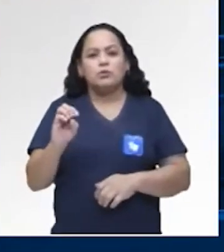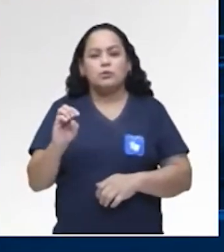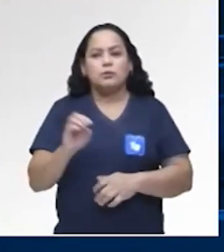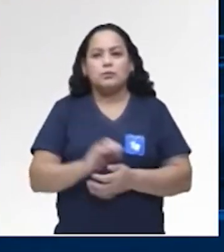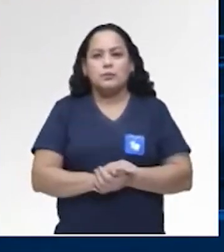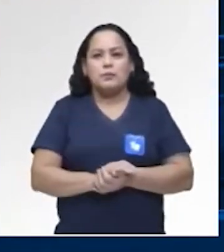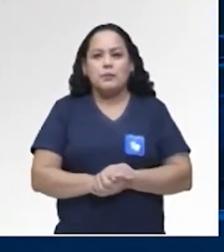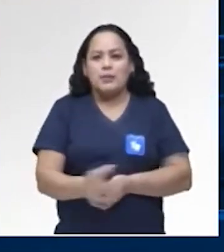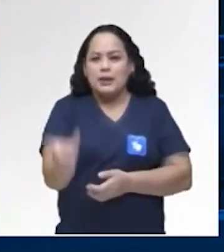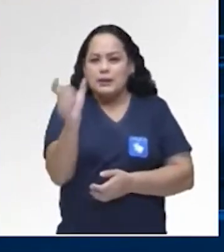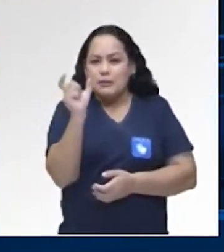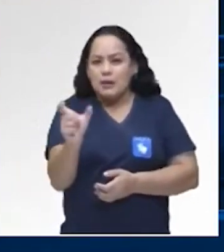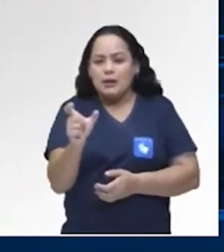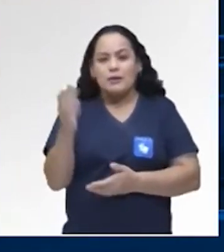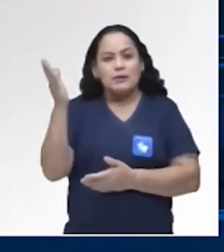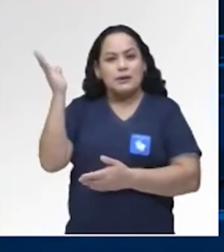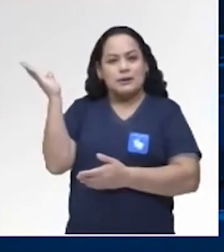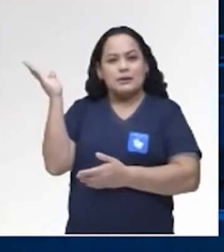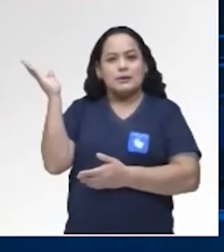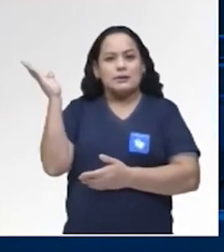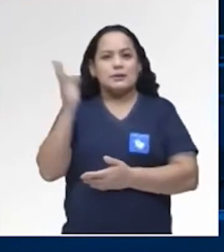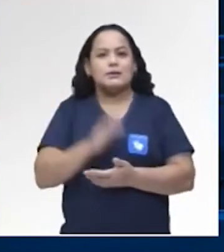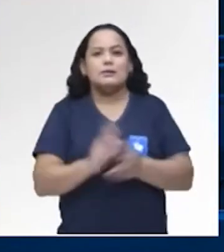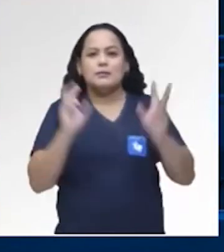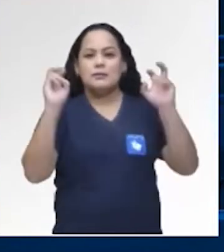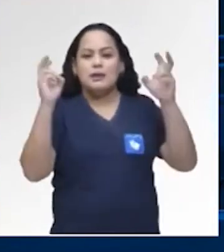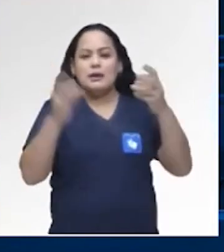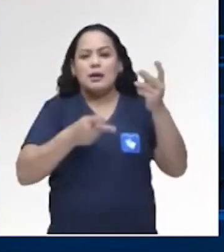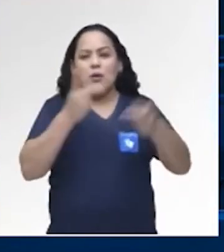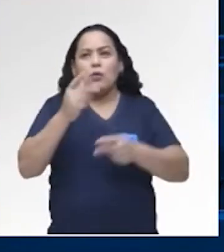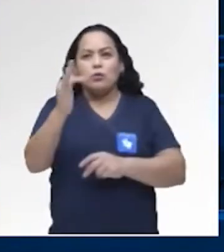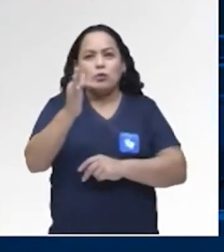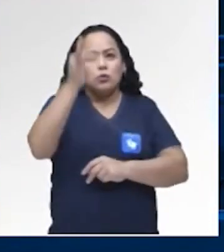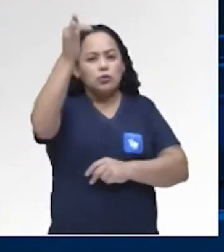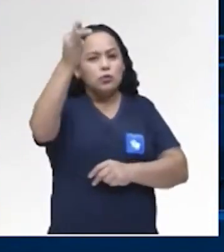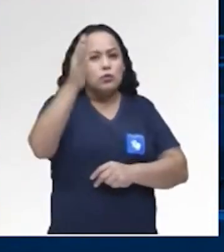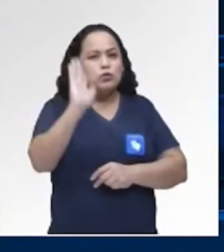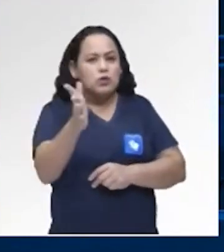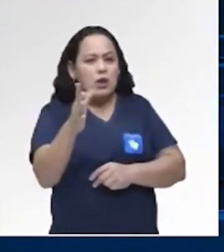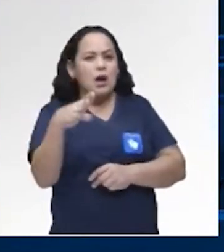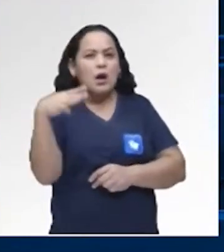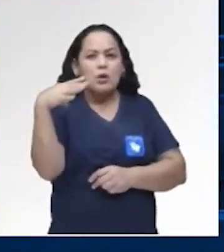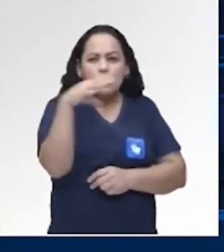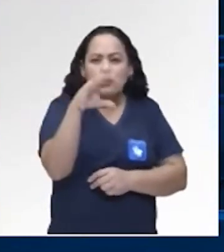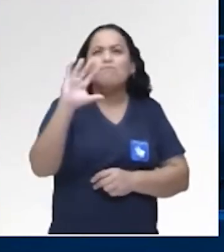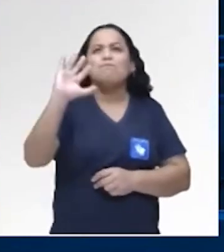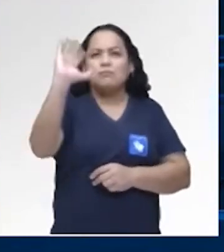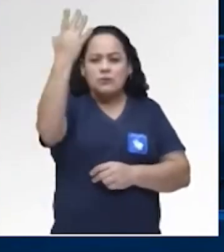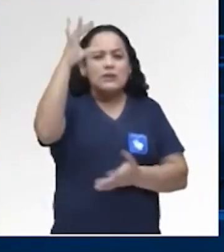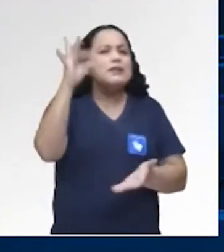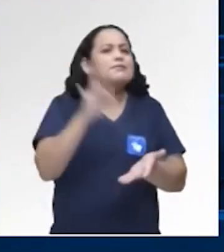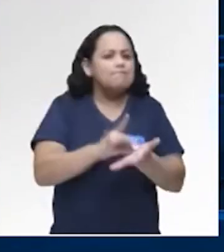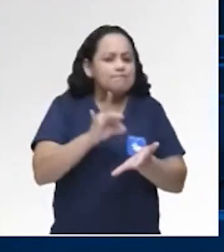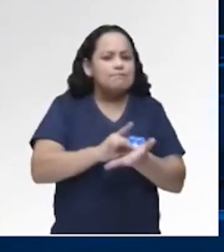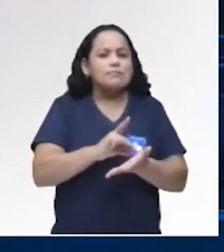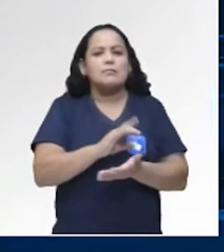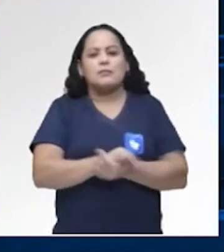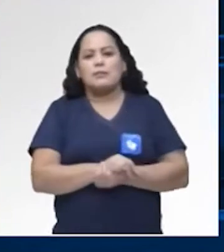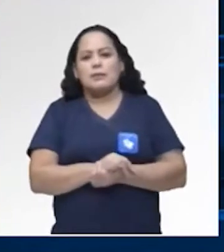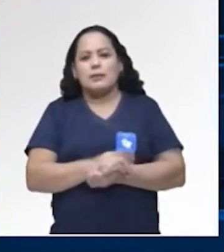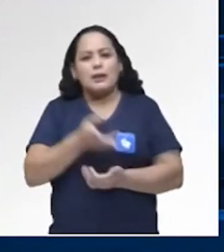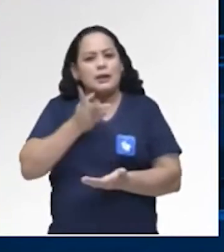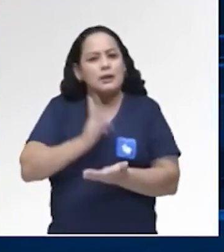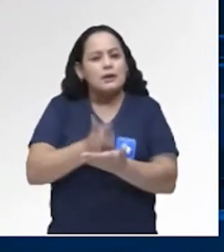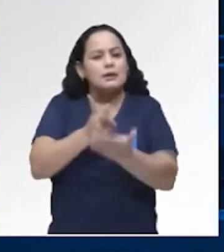essa expressão do be going to é utilizado para falar de um futuro próximo e de algo que vai acontecer com certeza. Ele tem sempre